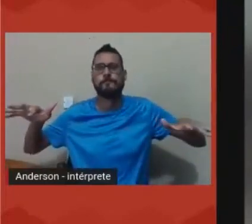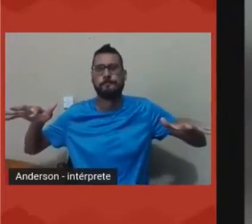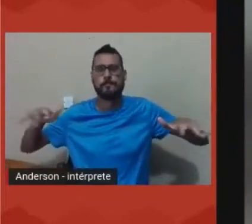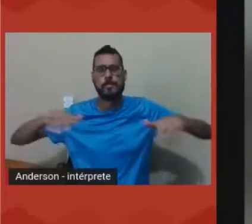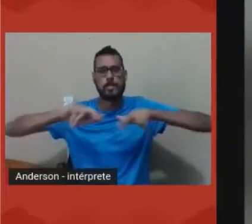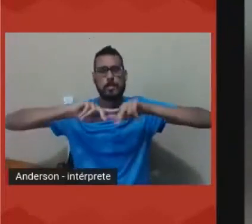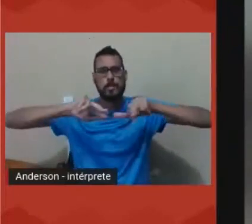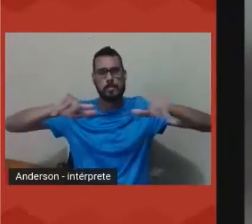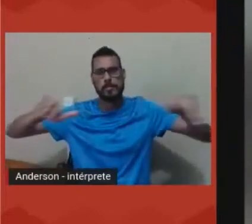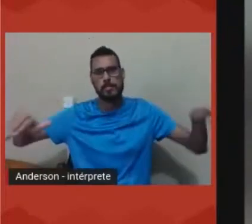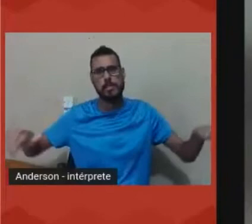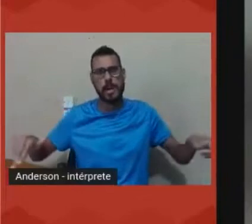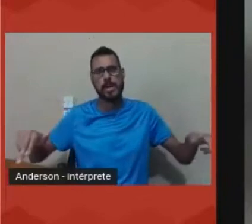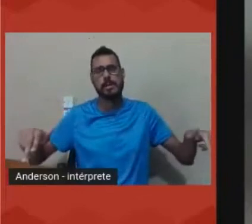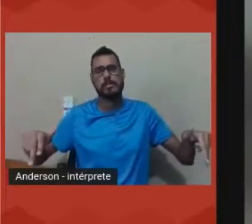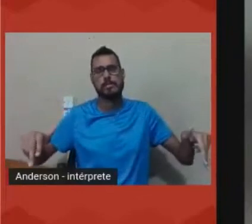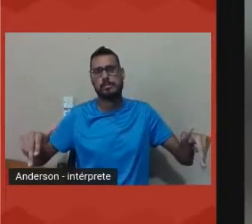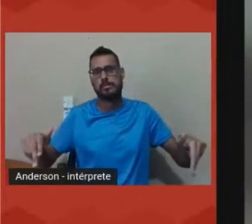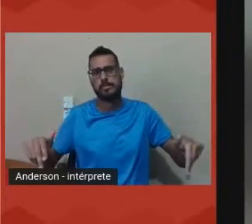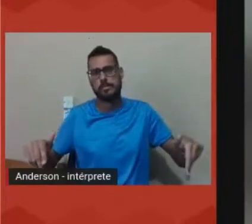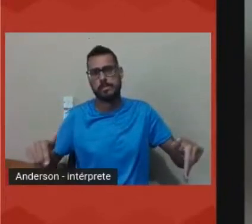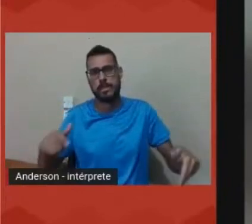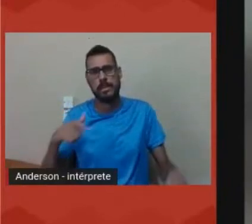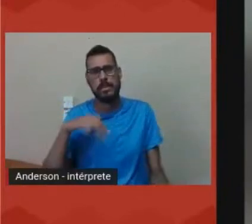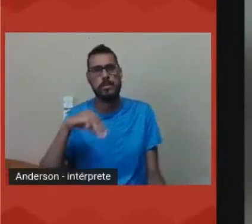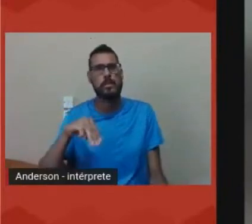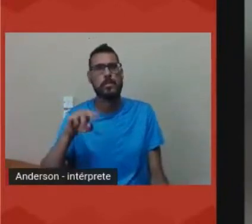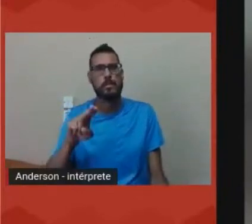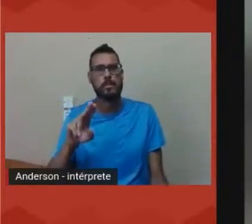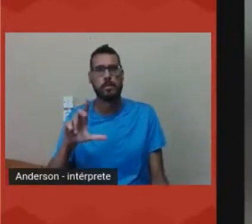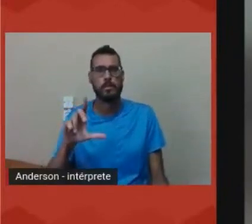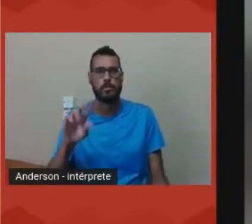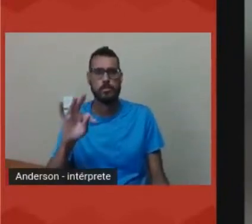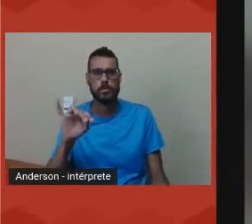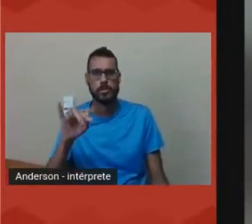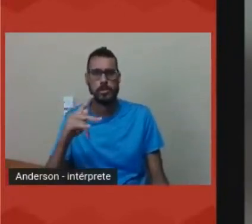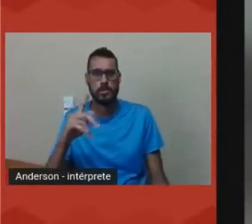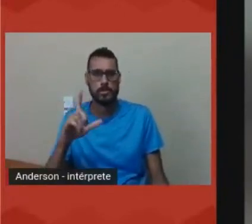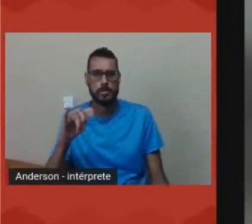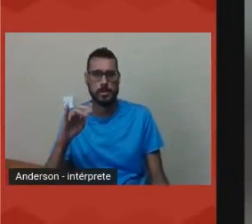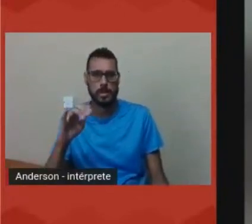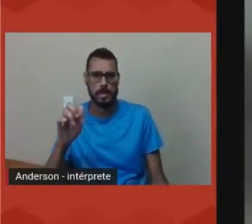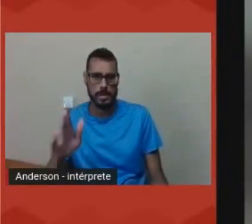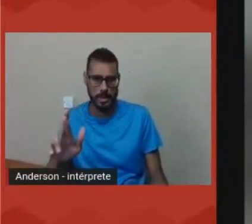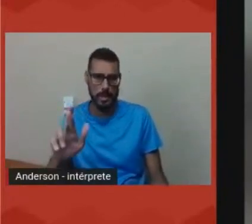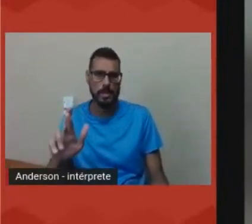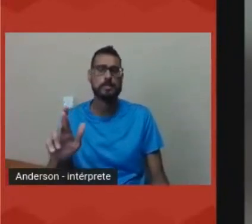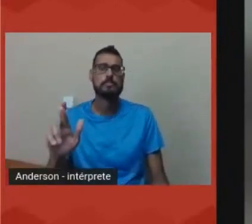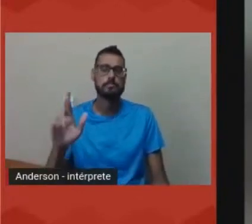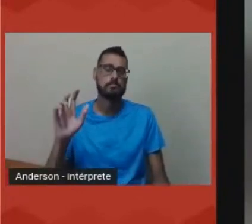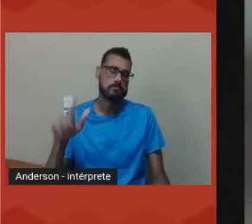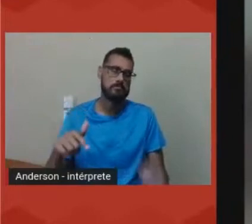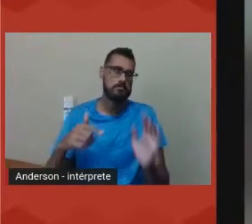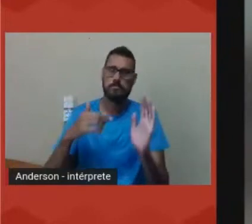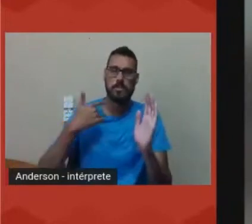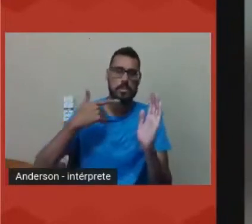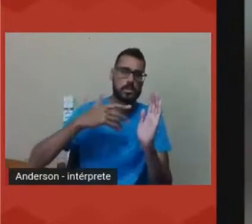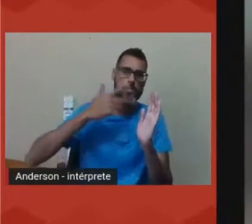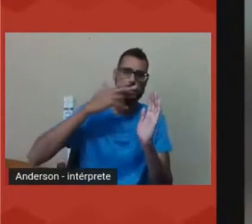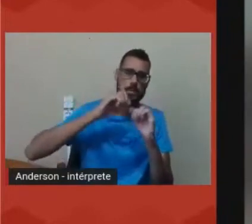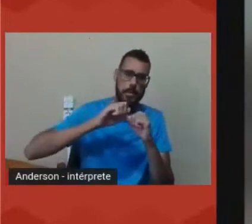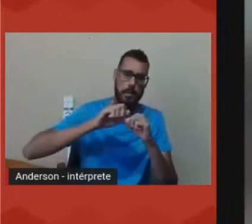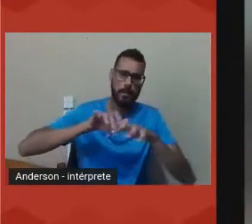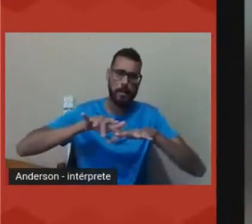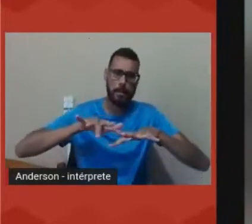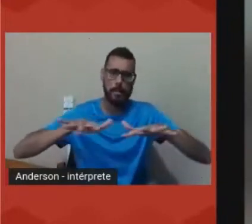gente fala no projeto Caps Fulbright, né, no nosso Movimenta CCT, Movimenta Materiais, é isso que a gente precisa fazer,